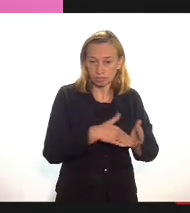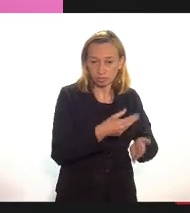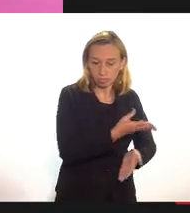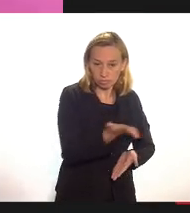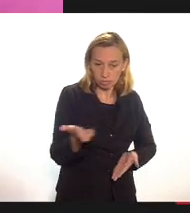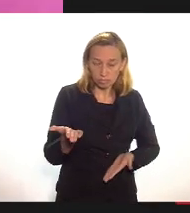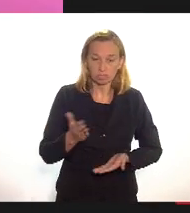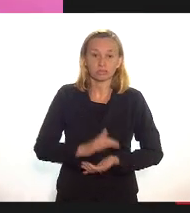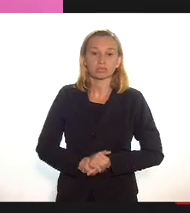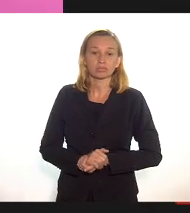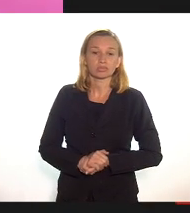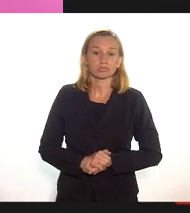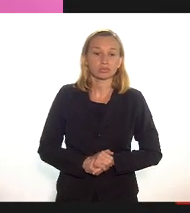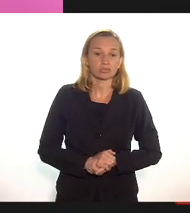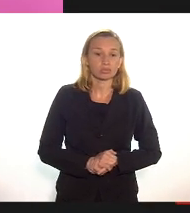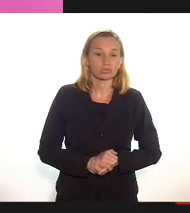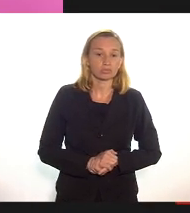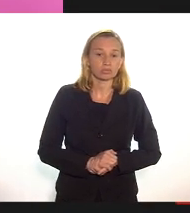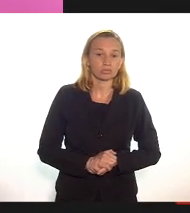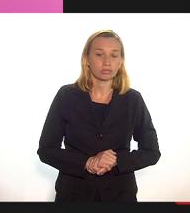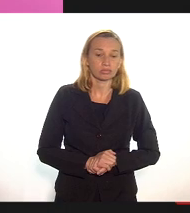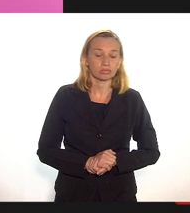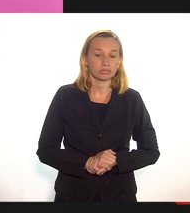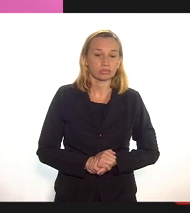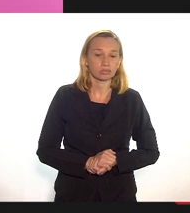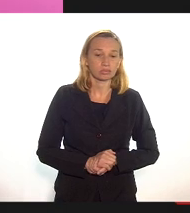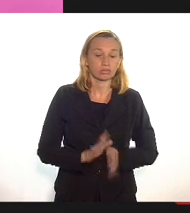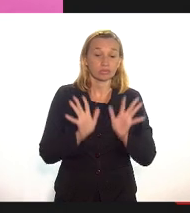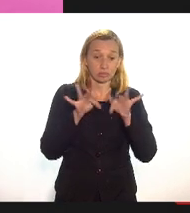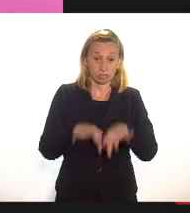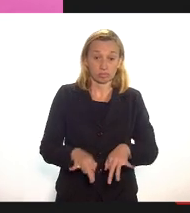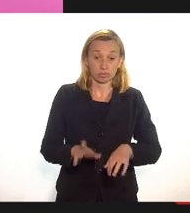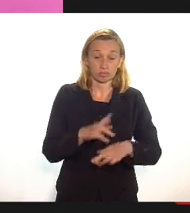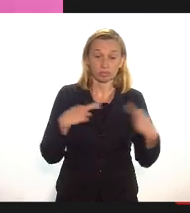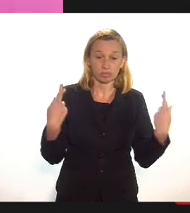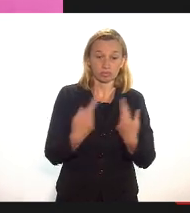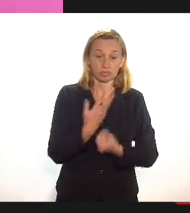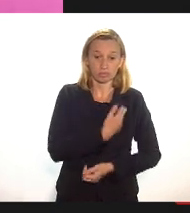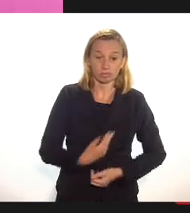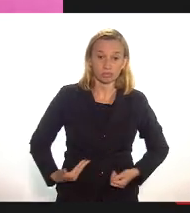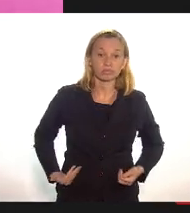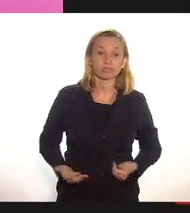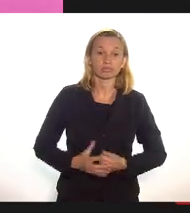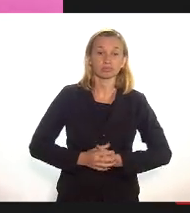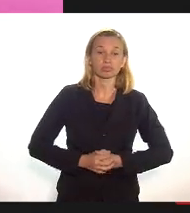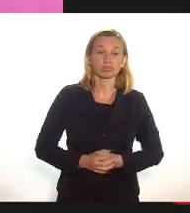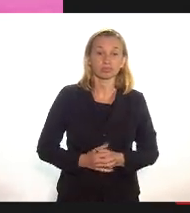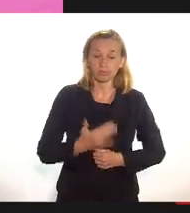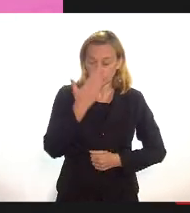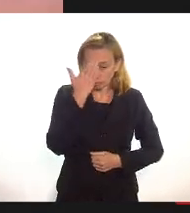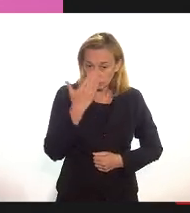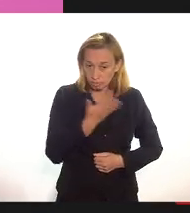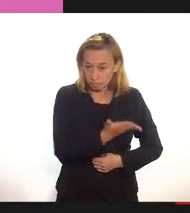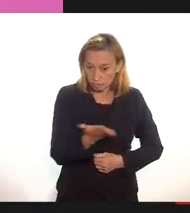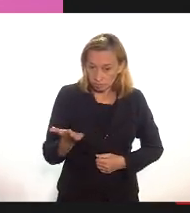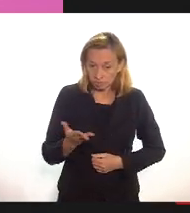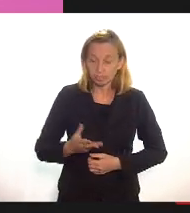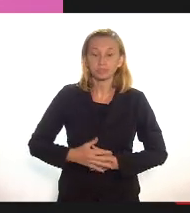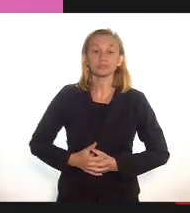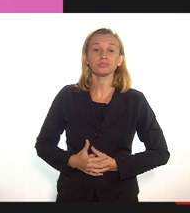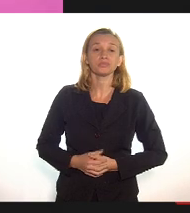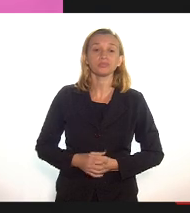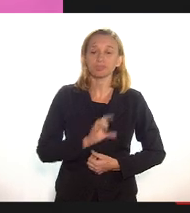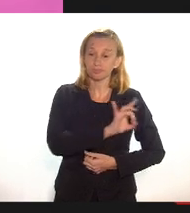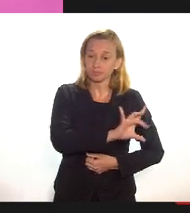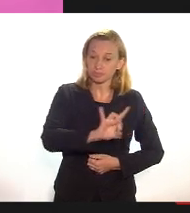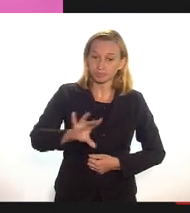e todas e declaro encerrada essa audiência pública. Muito obrigada a presença, muito obrigada a